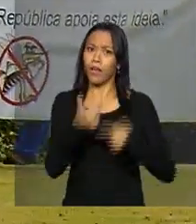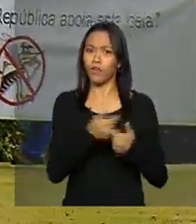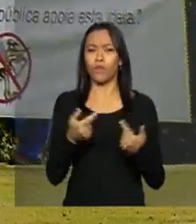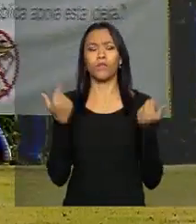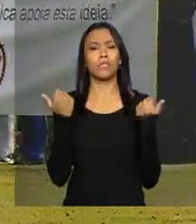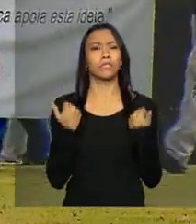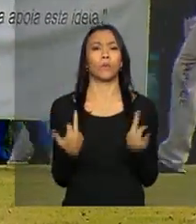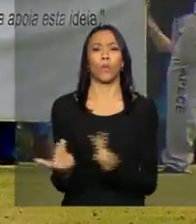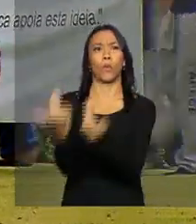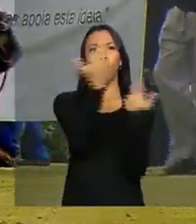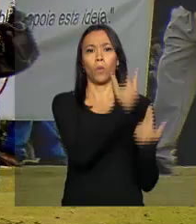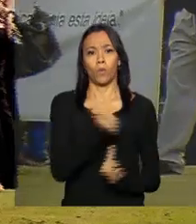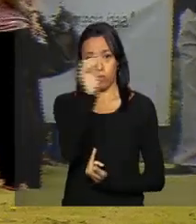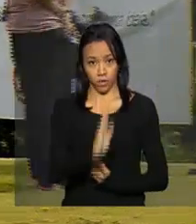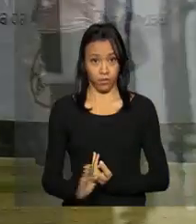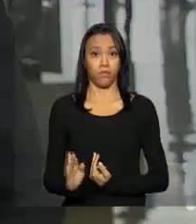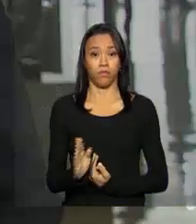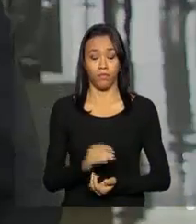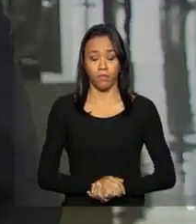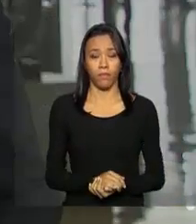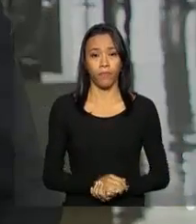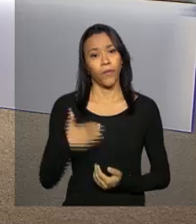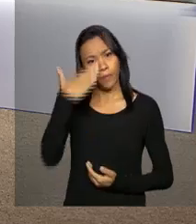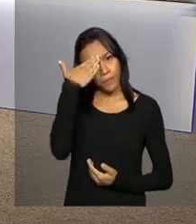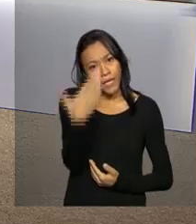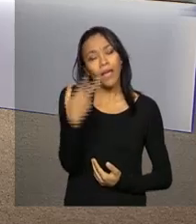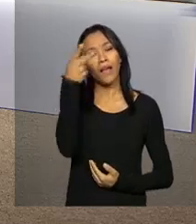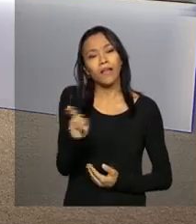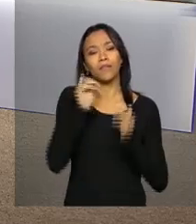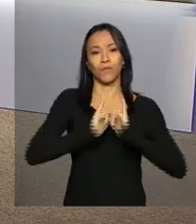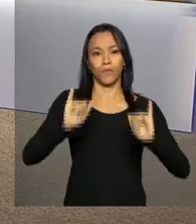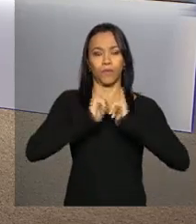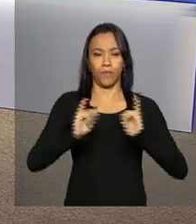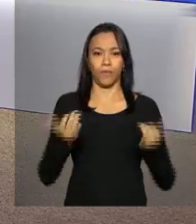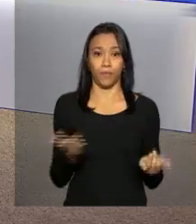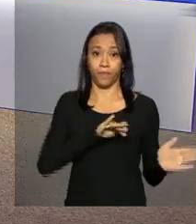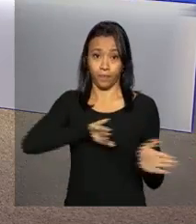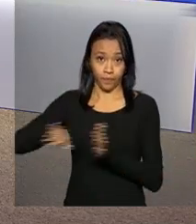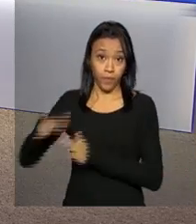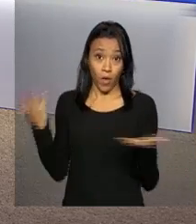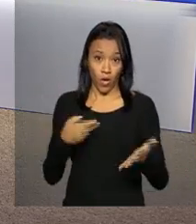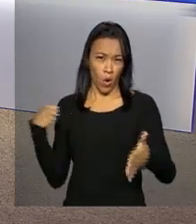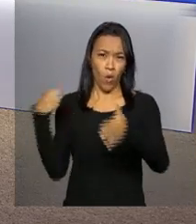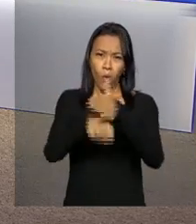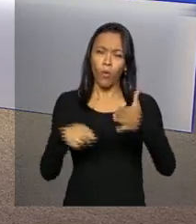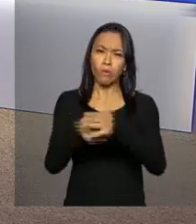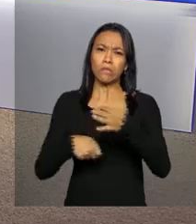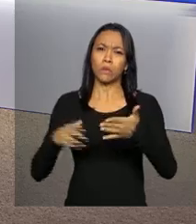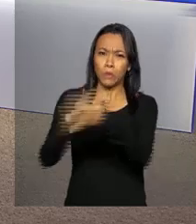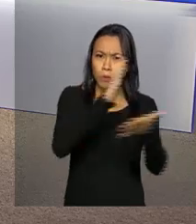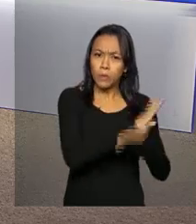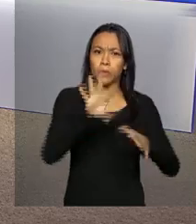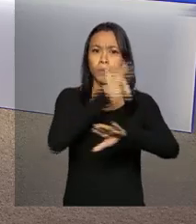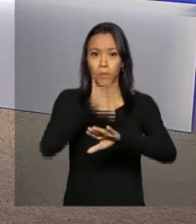simultânea em todo o país Daniele Obrigada Leandro pela suas informações ao vivo o combate a mosquito eds egipt foi